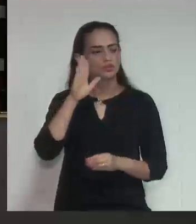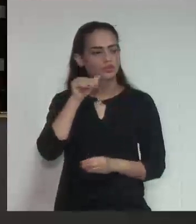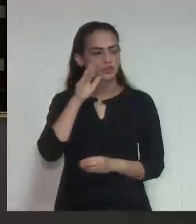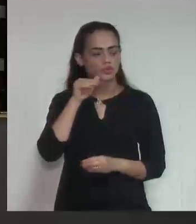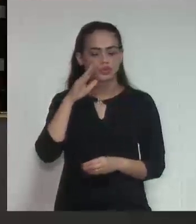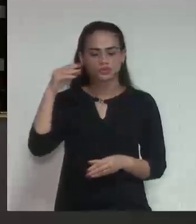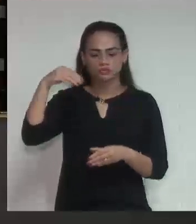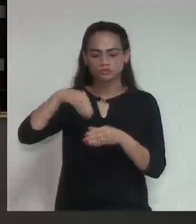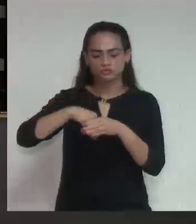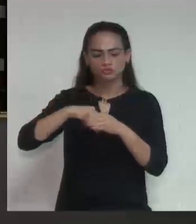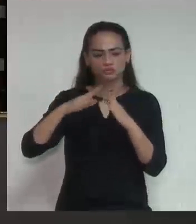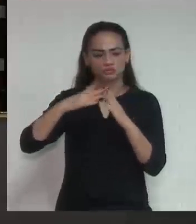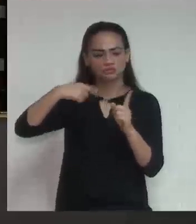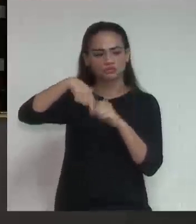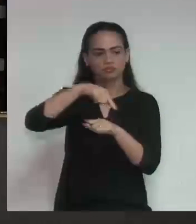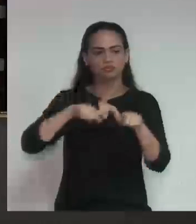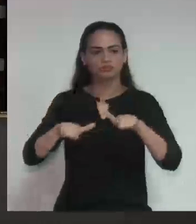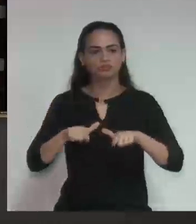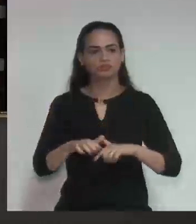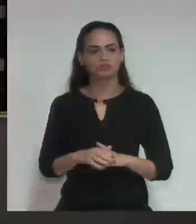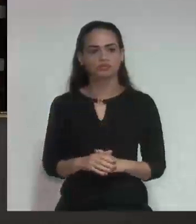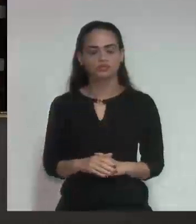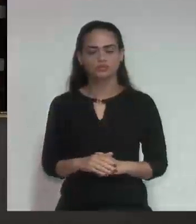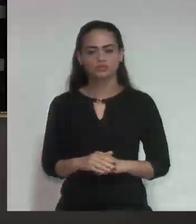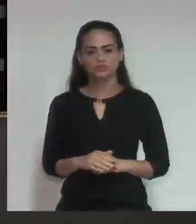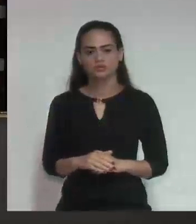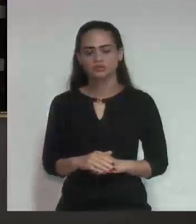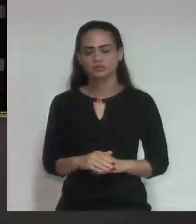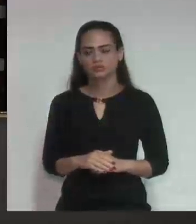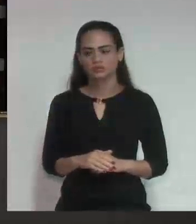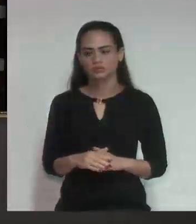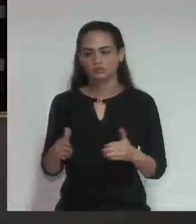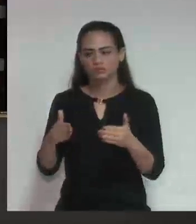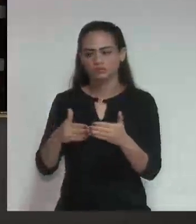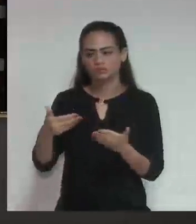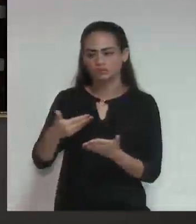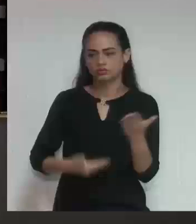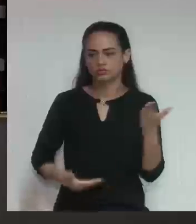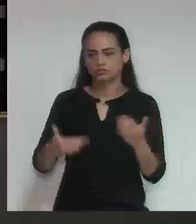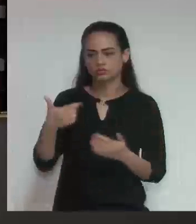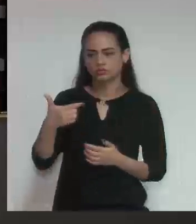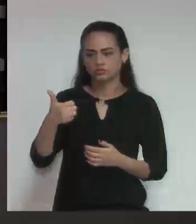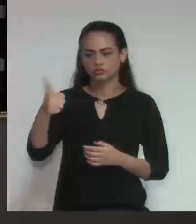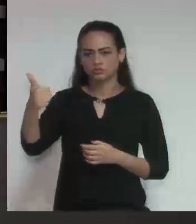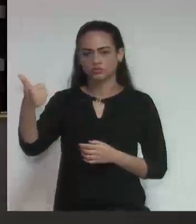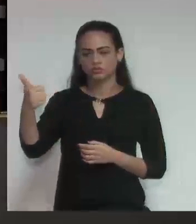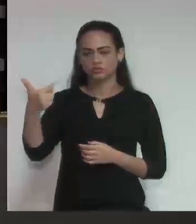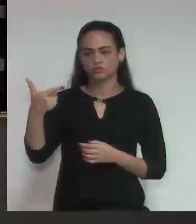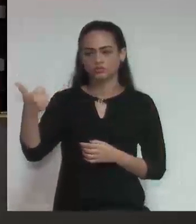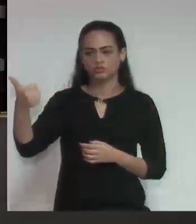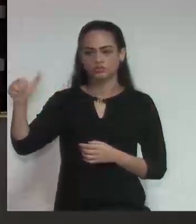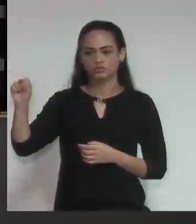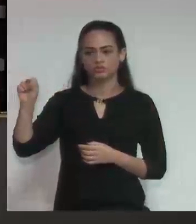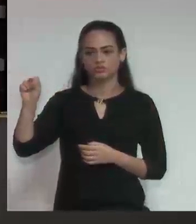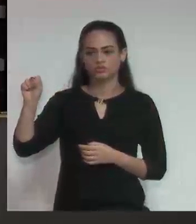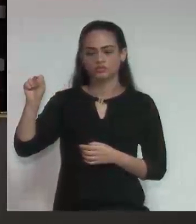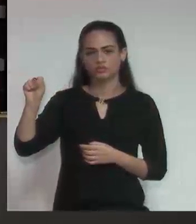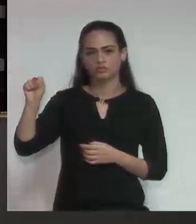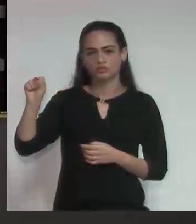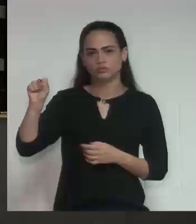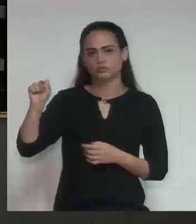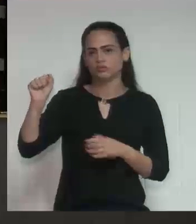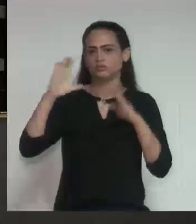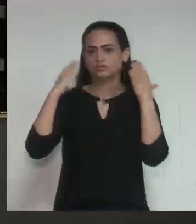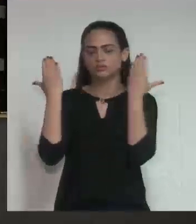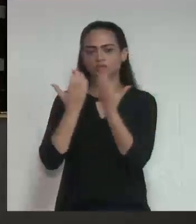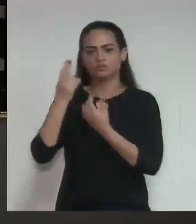todos os funcionários daquela Santa Casa. Moção número 211/2018. Autoria, vereador Carlos Florentino. A Câmara Municipal